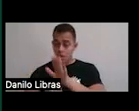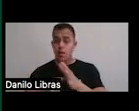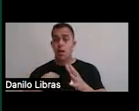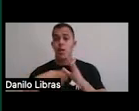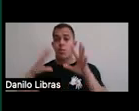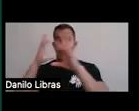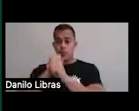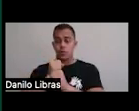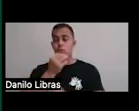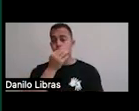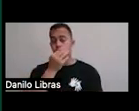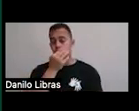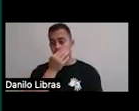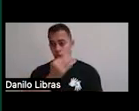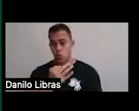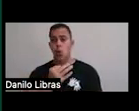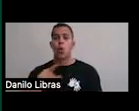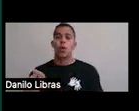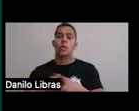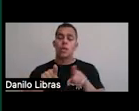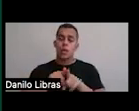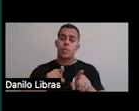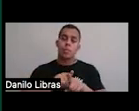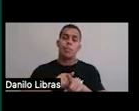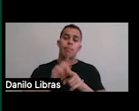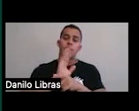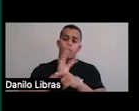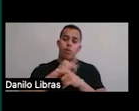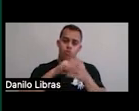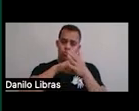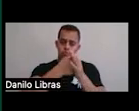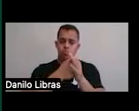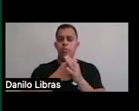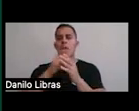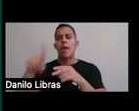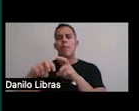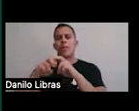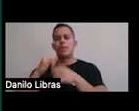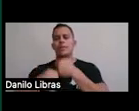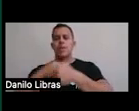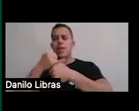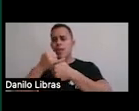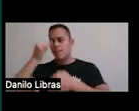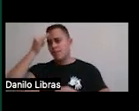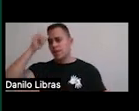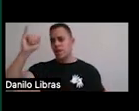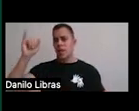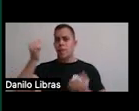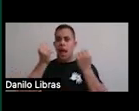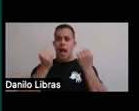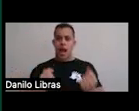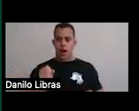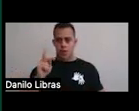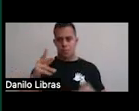e o áudio para não... pela questão da internet, né? Até para a gente não Sim. te atrapalhar,